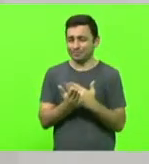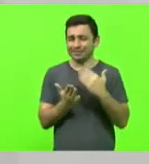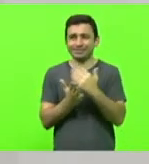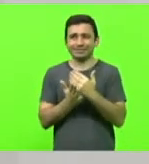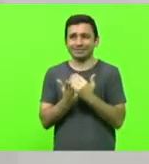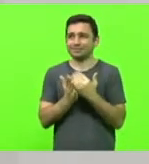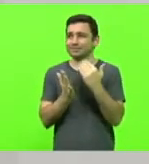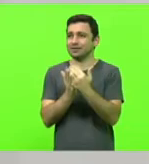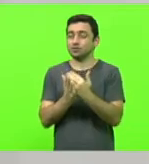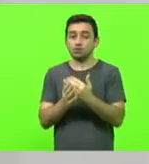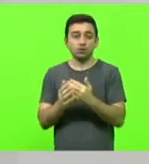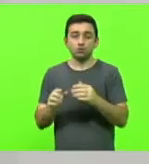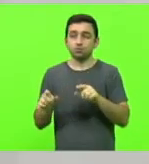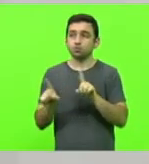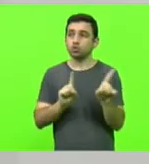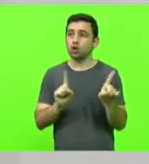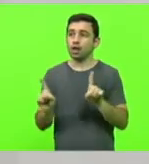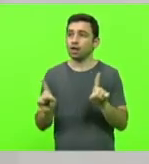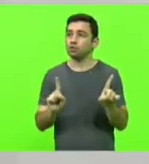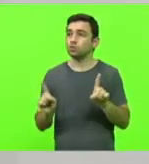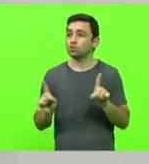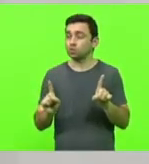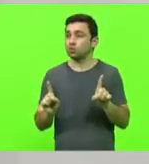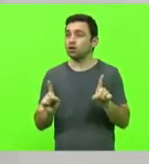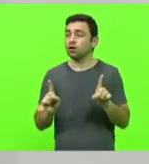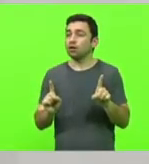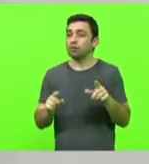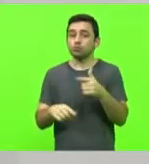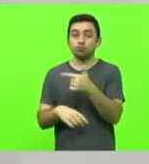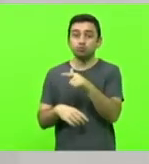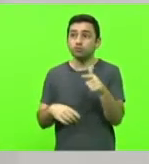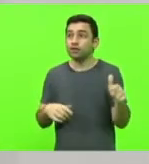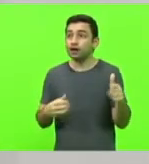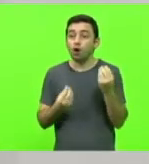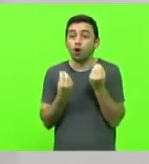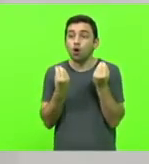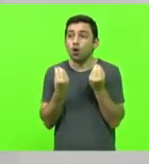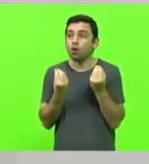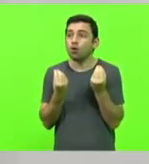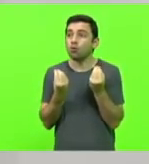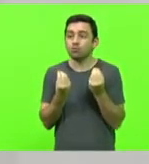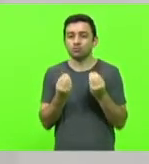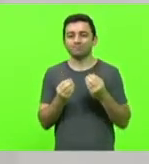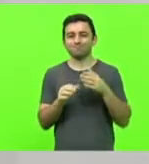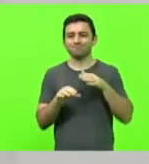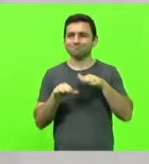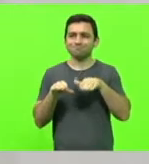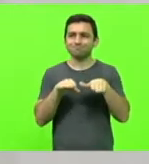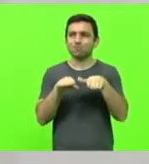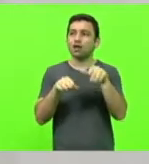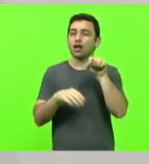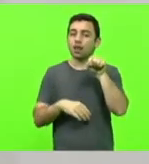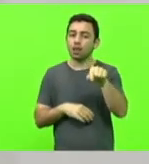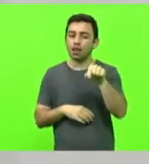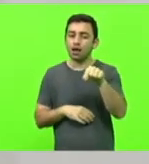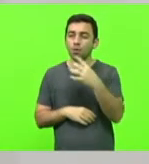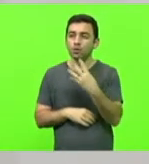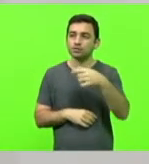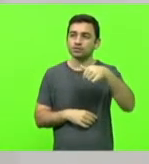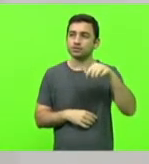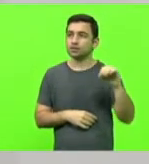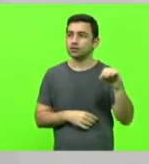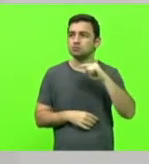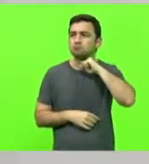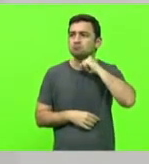dos dois lados da pista. Não tem mais como transitar na 470 no Alto Vale. Não